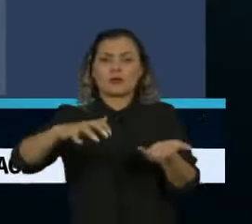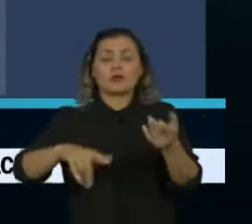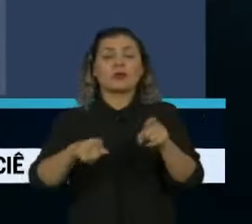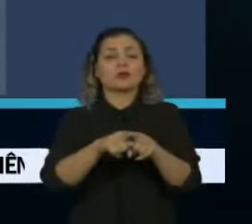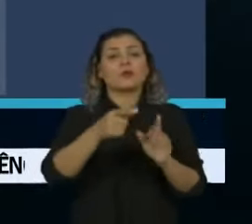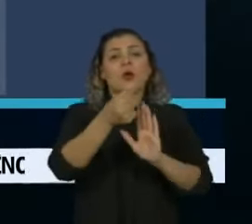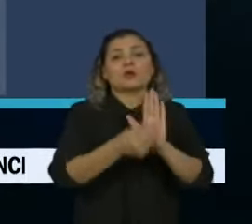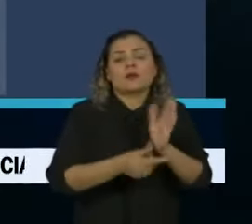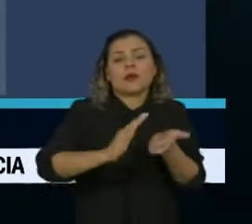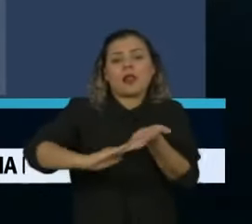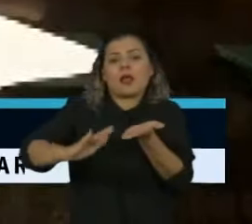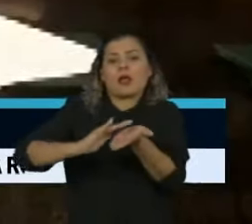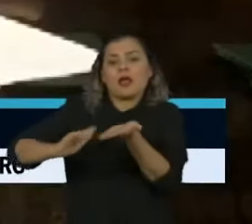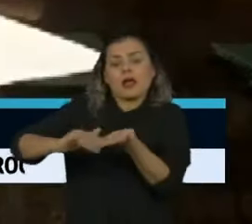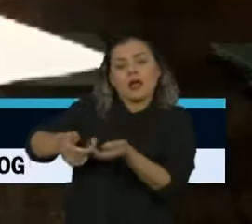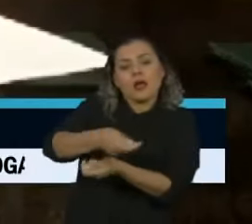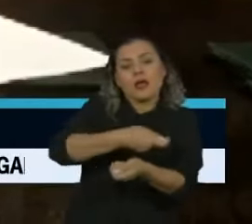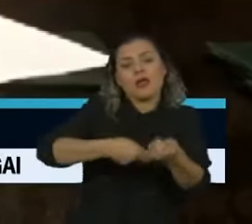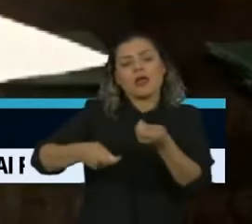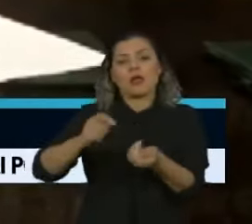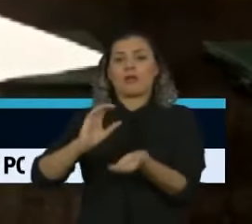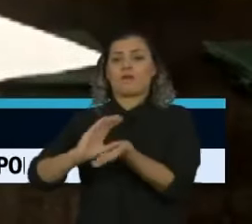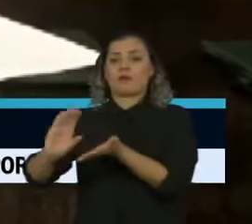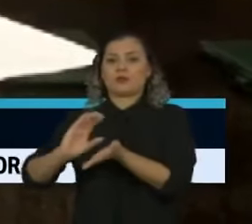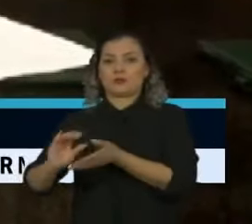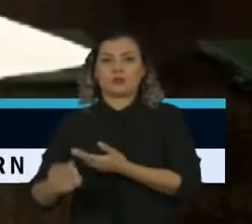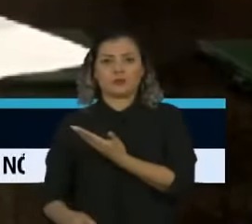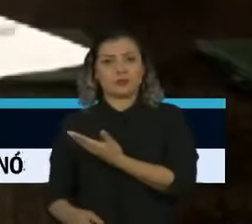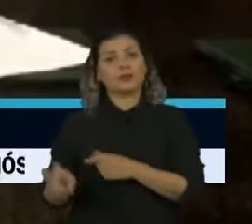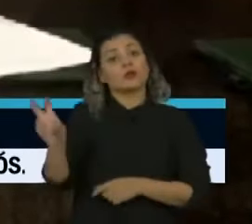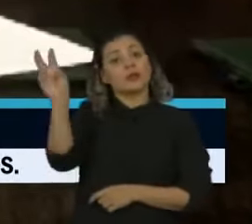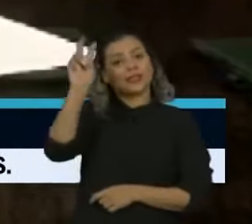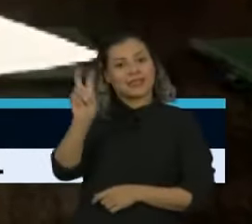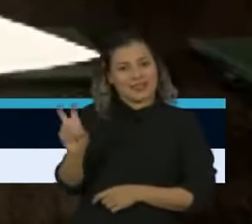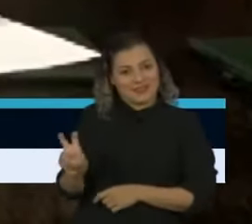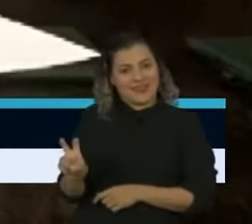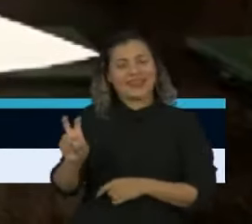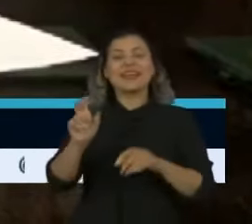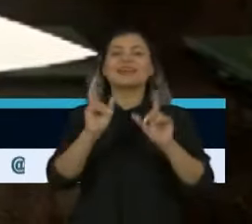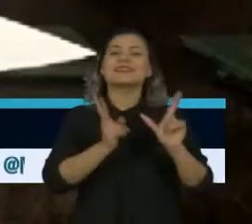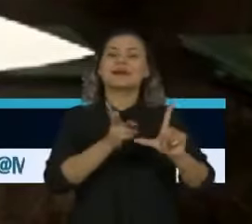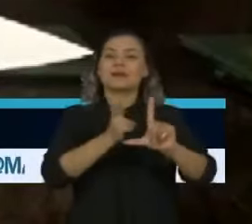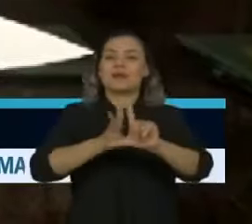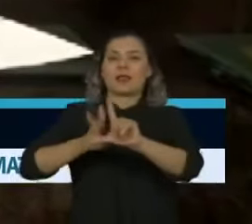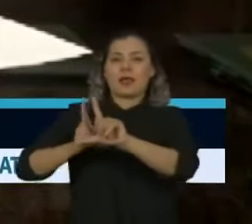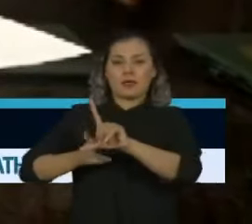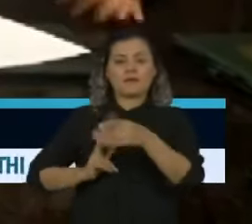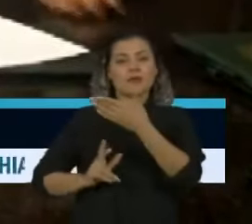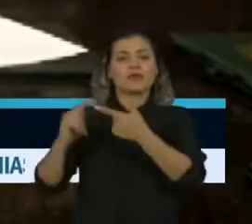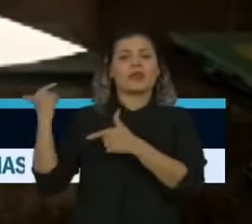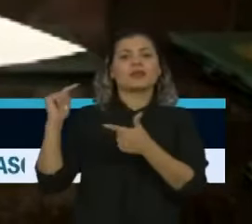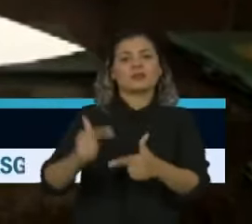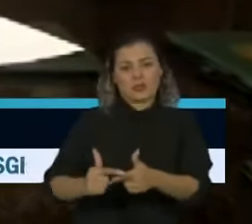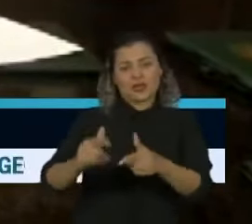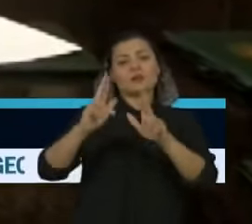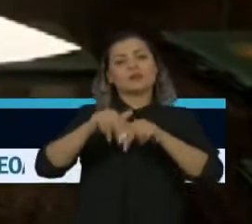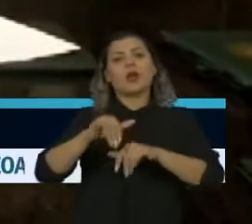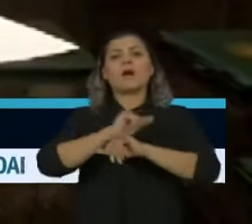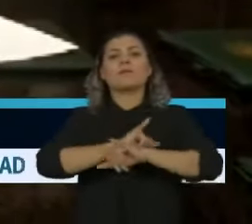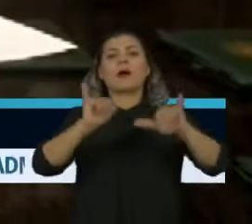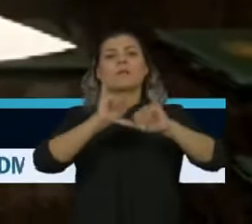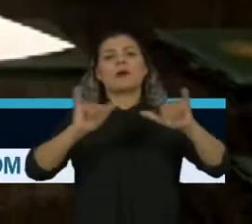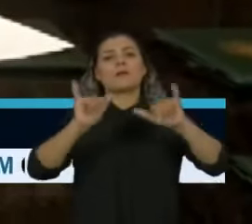espaço orçamentário para investimentos. A postagem veio depois da repercussão das declarações de Bolsonaro na tradicional live em que